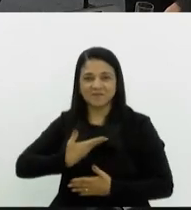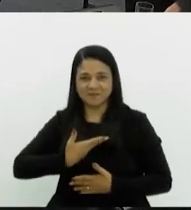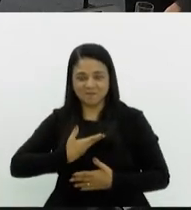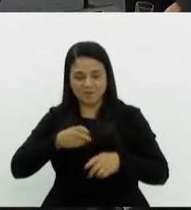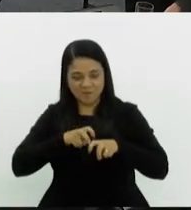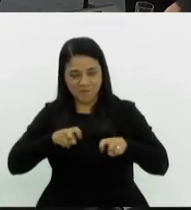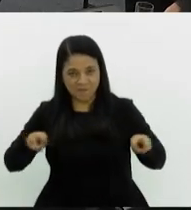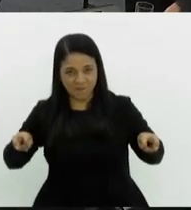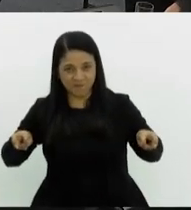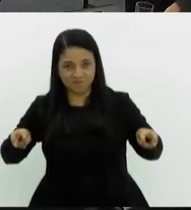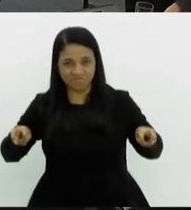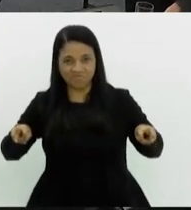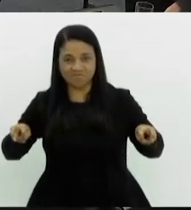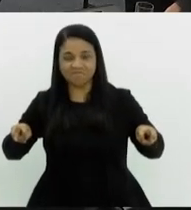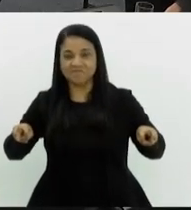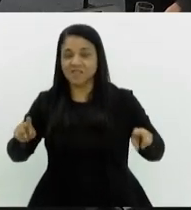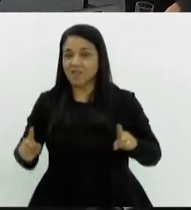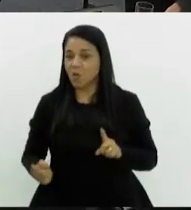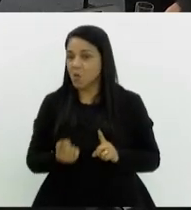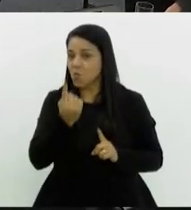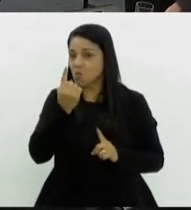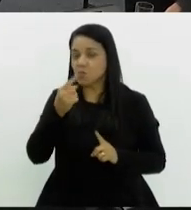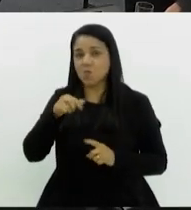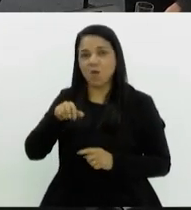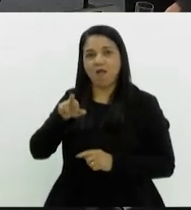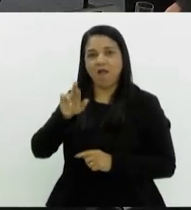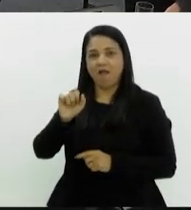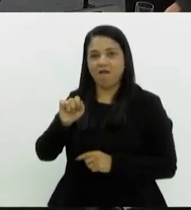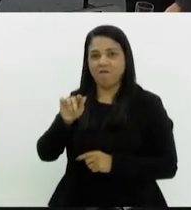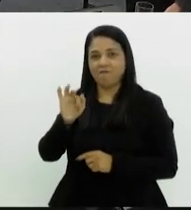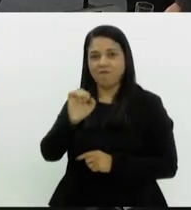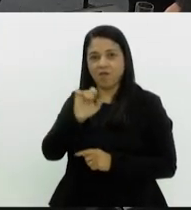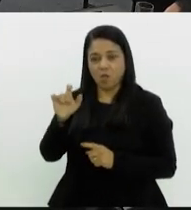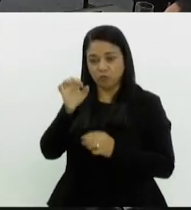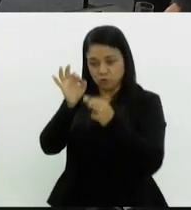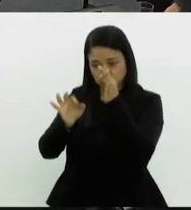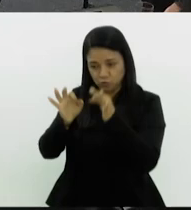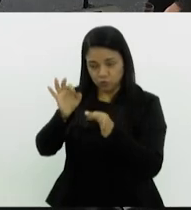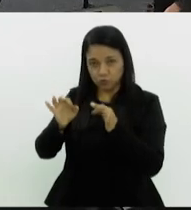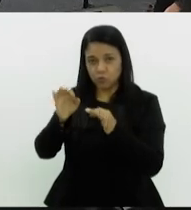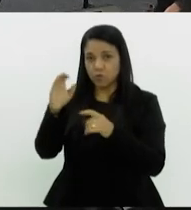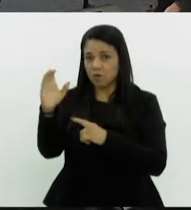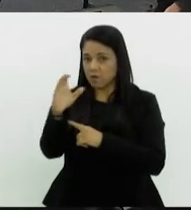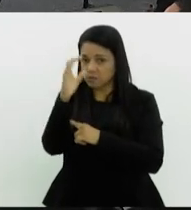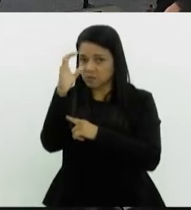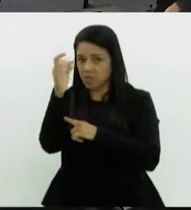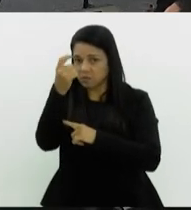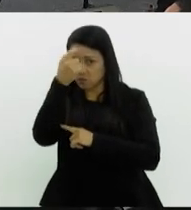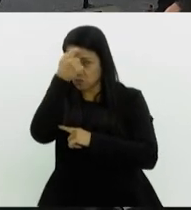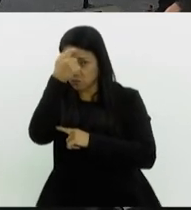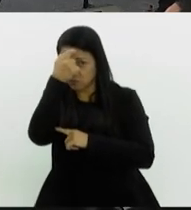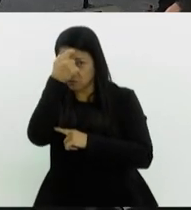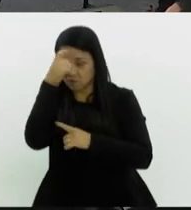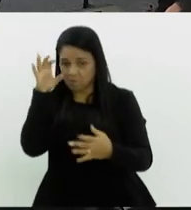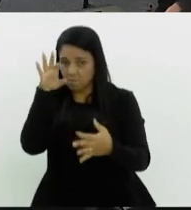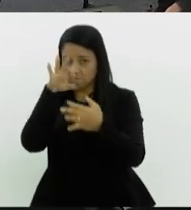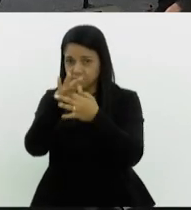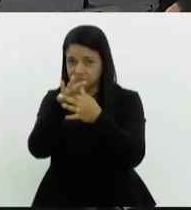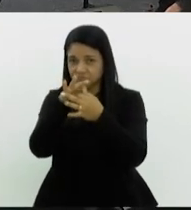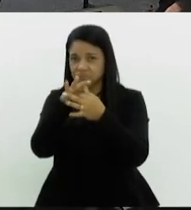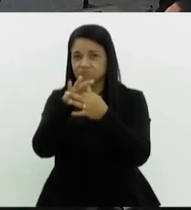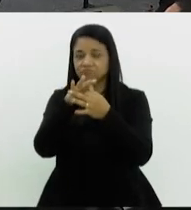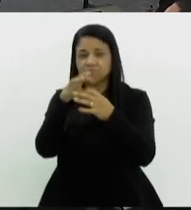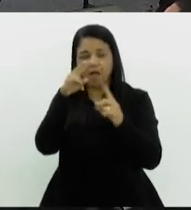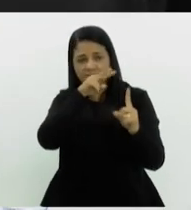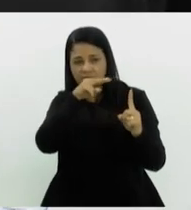é uma unanimidade. É um julgador que julga de acordo com a sua ciência e consciência, tem uma visão humanitária